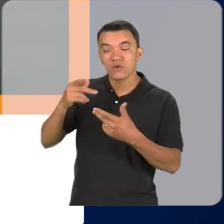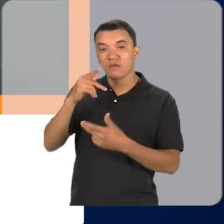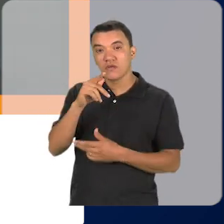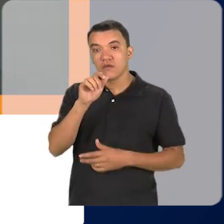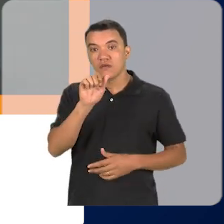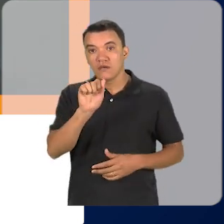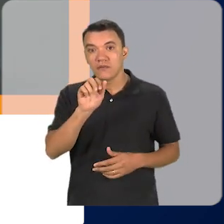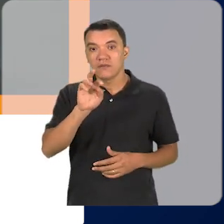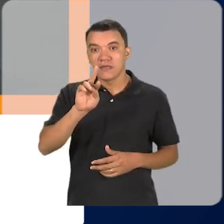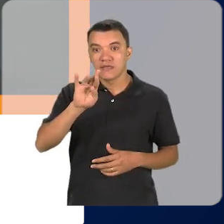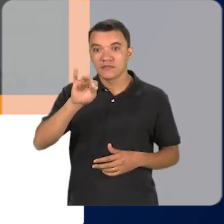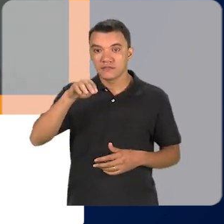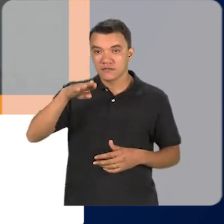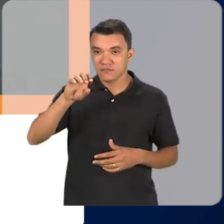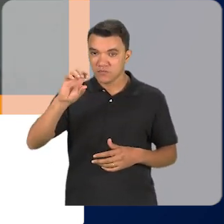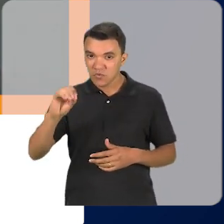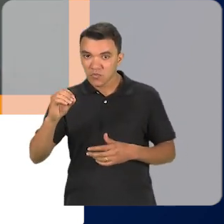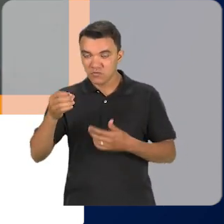mas